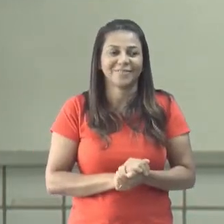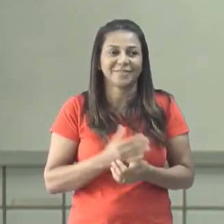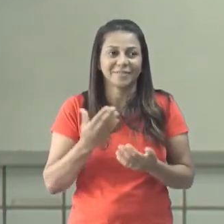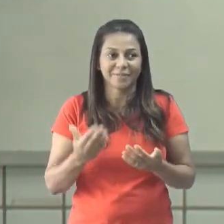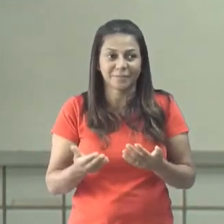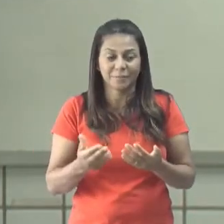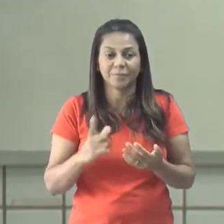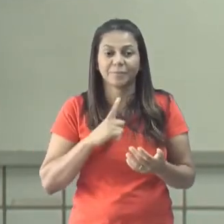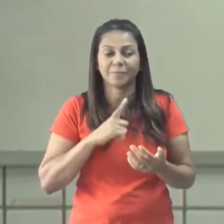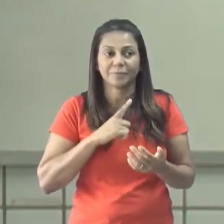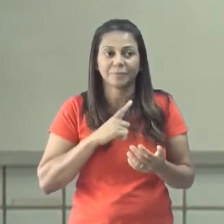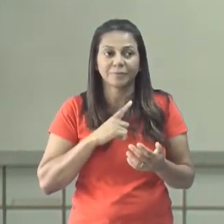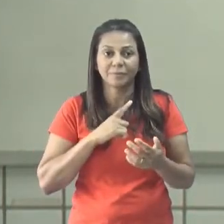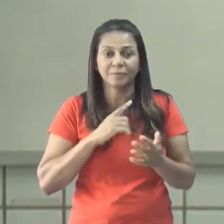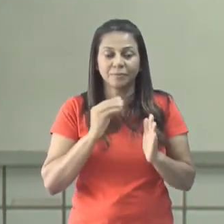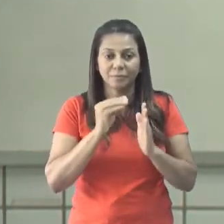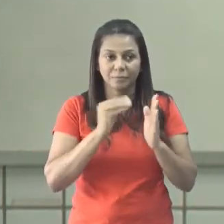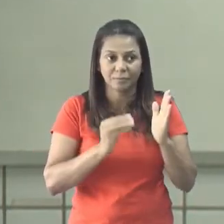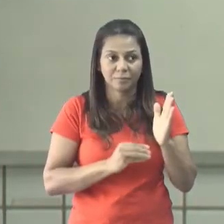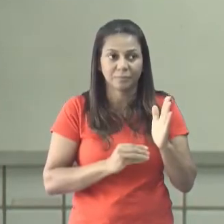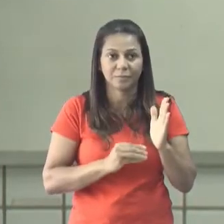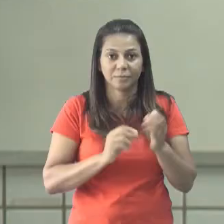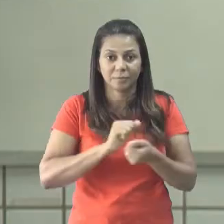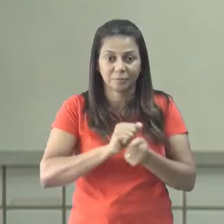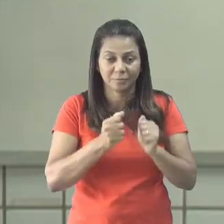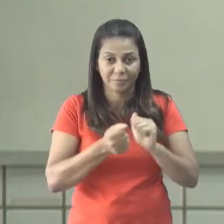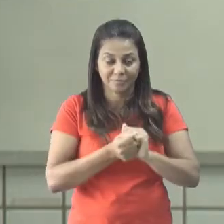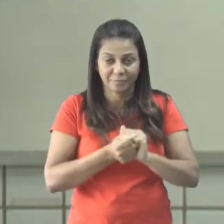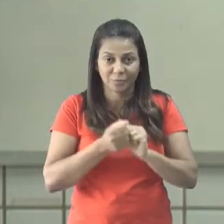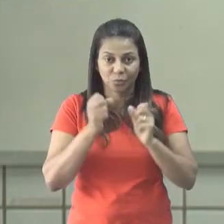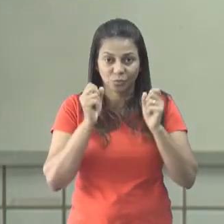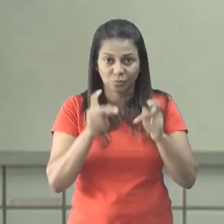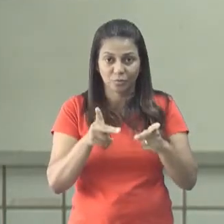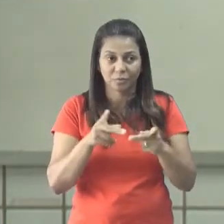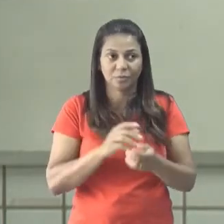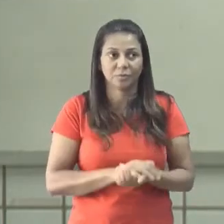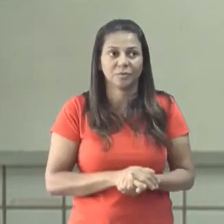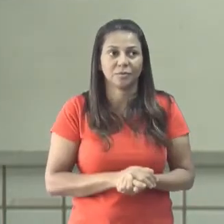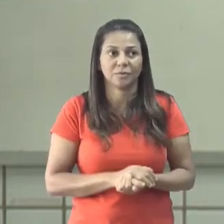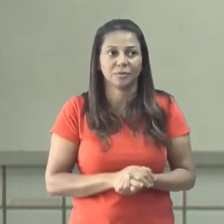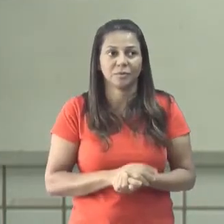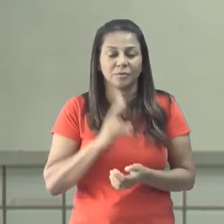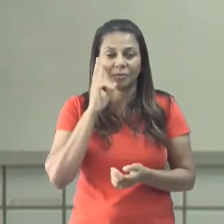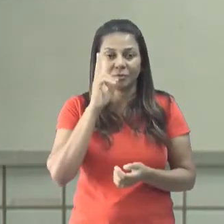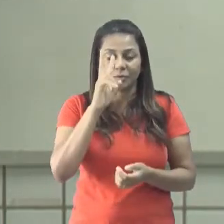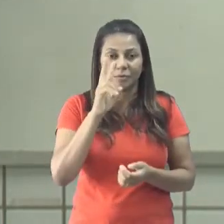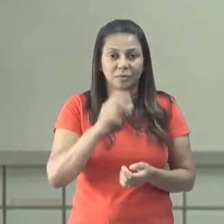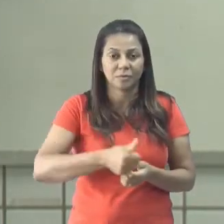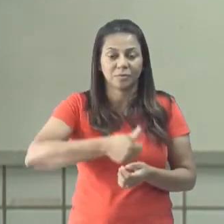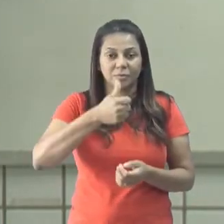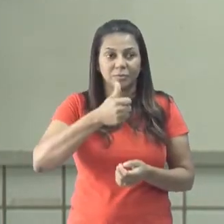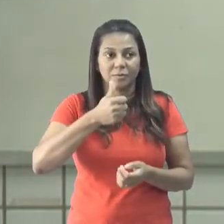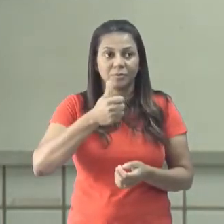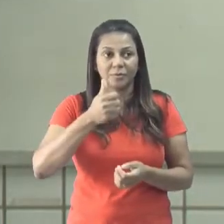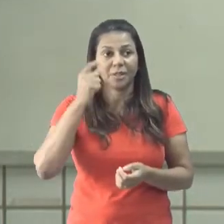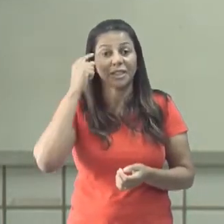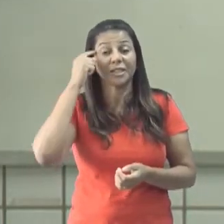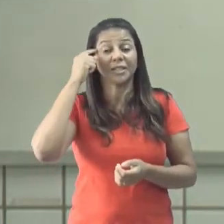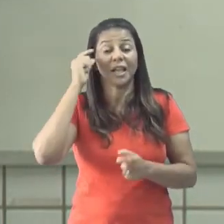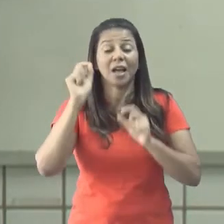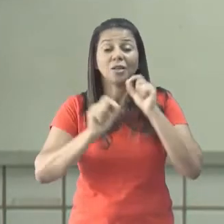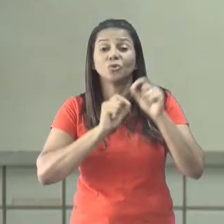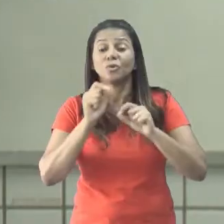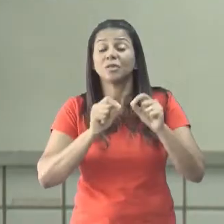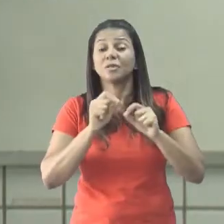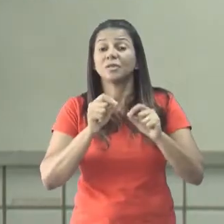fazer uso do texto dessa adaptação. Ok? Então, só para vocês verem, ó, primeiro ele dá uma ideia, ele dá uma dica